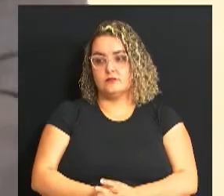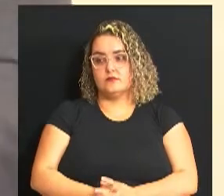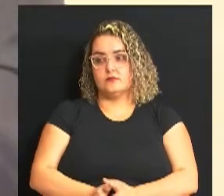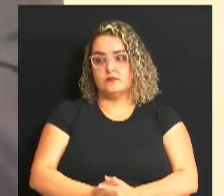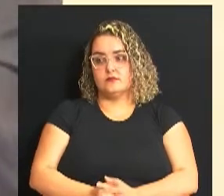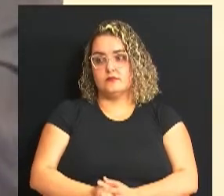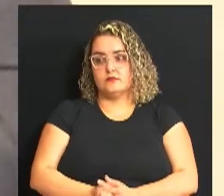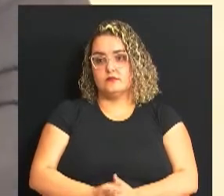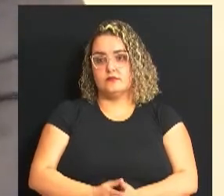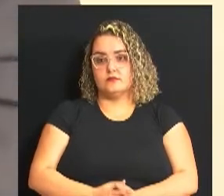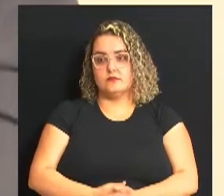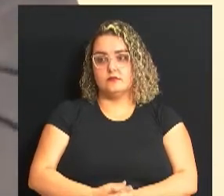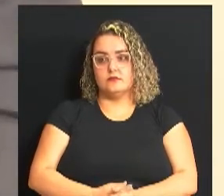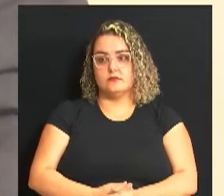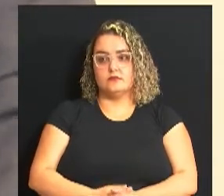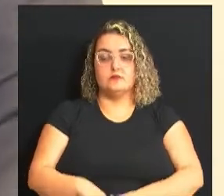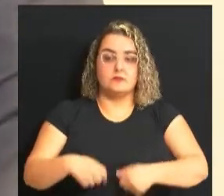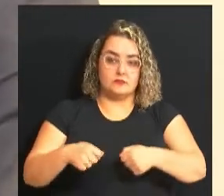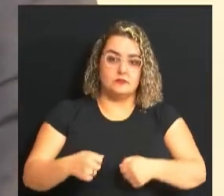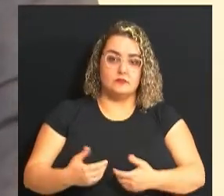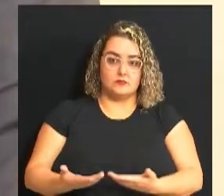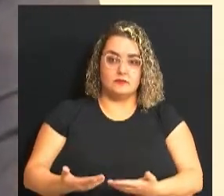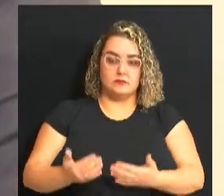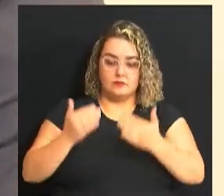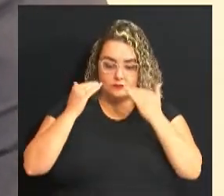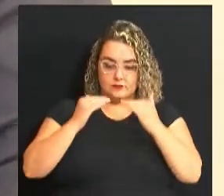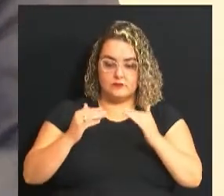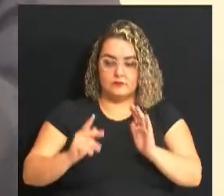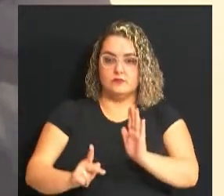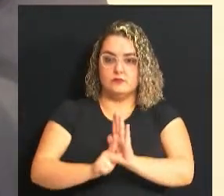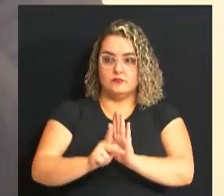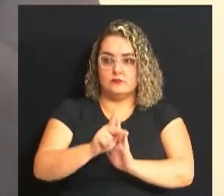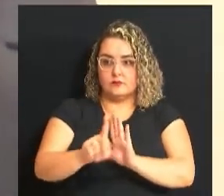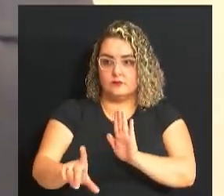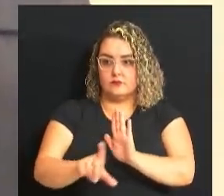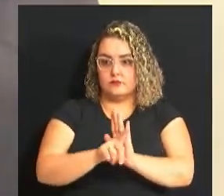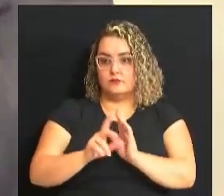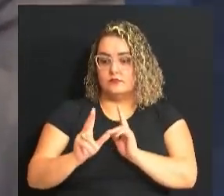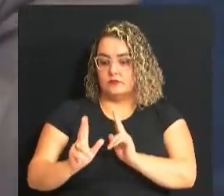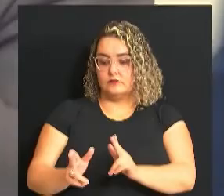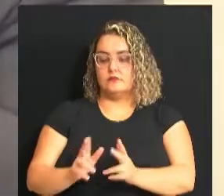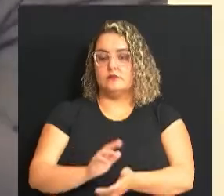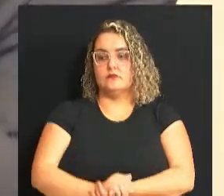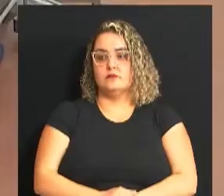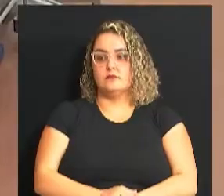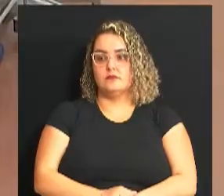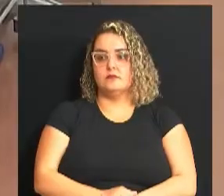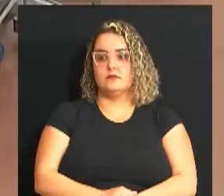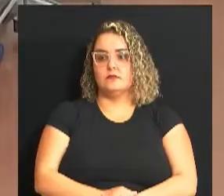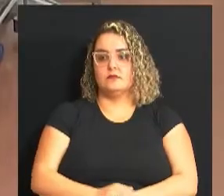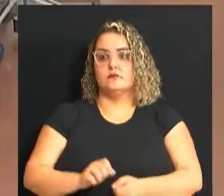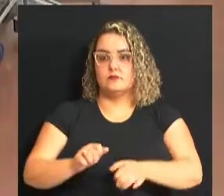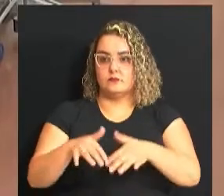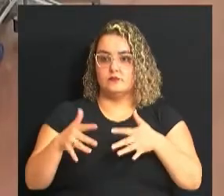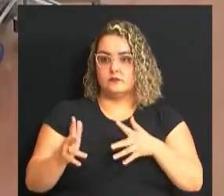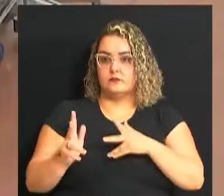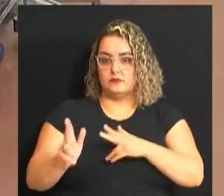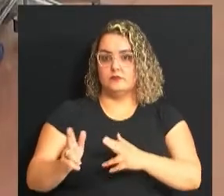mas devemos seguir o devido processo legal, será no mesmo molde das audiências anteriores.